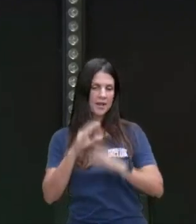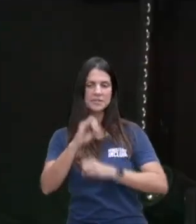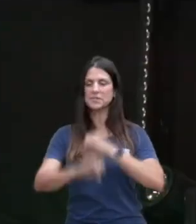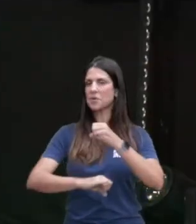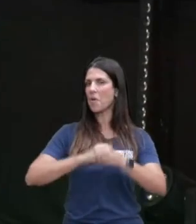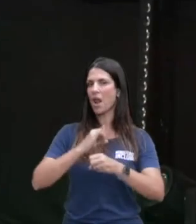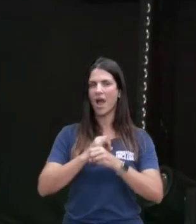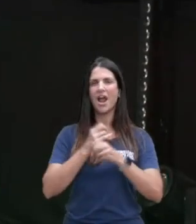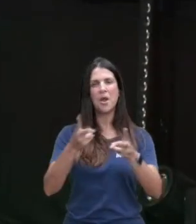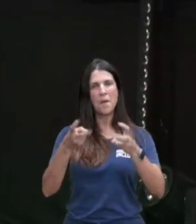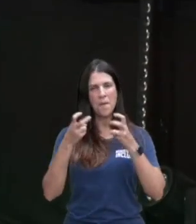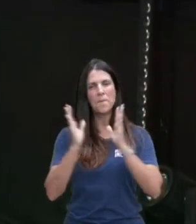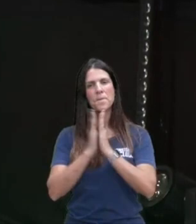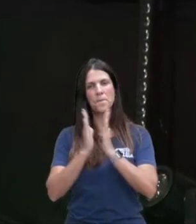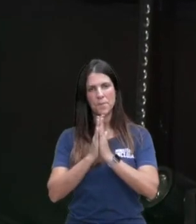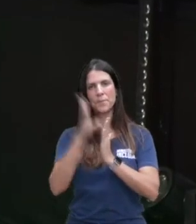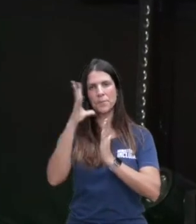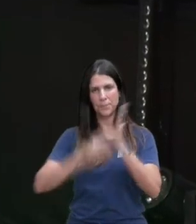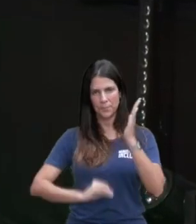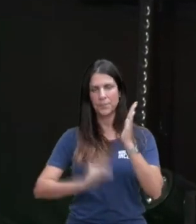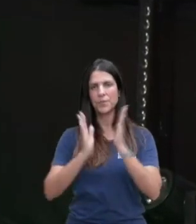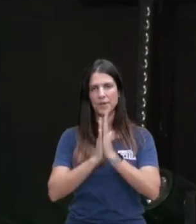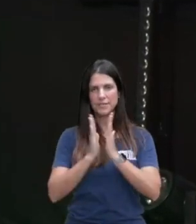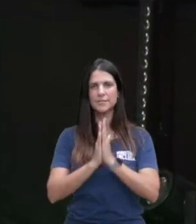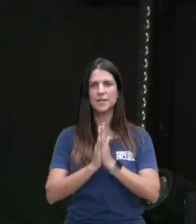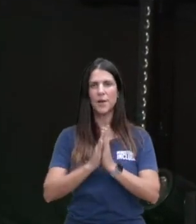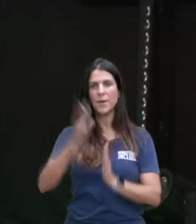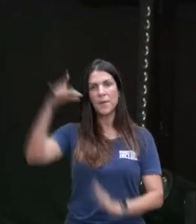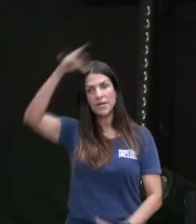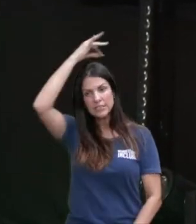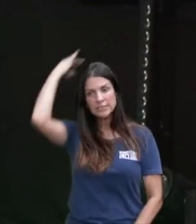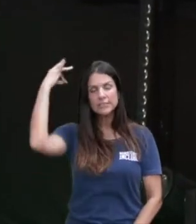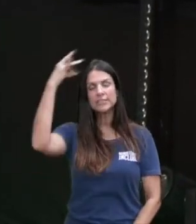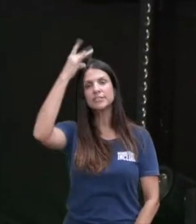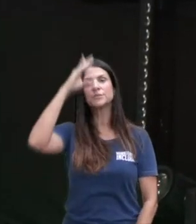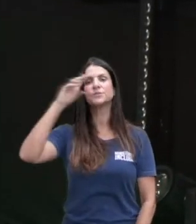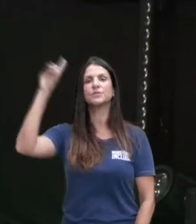no online faça sua oração comigo também diga assim oh santo Deus